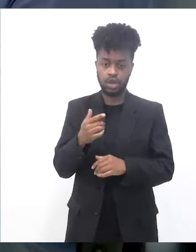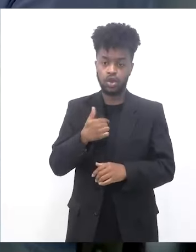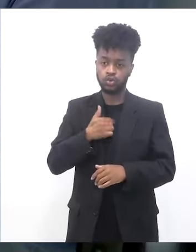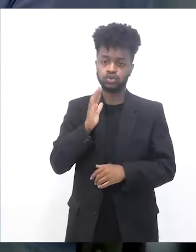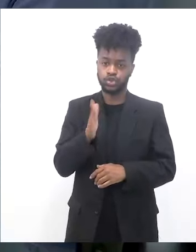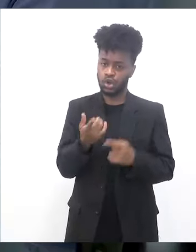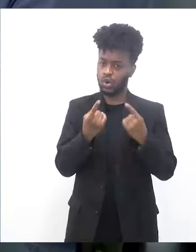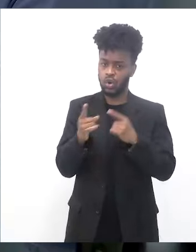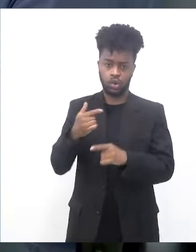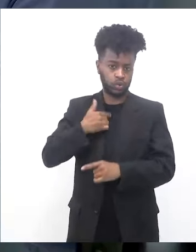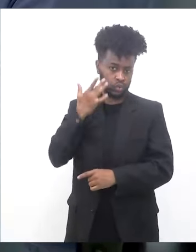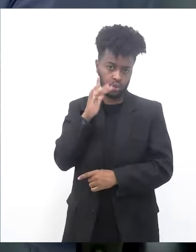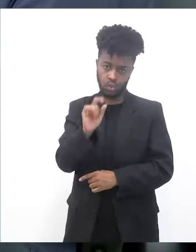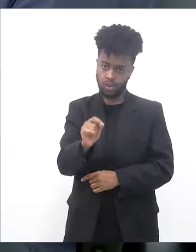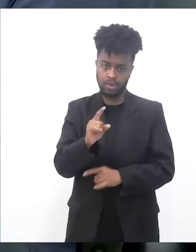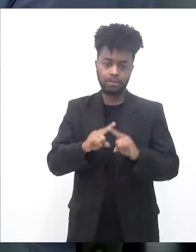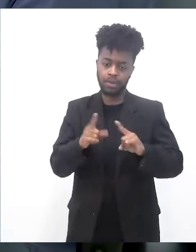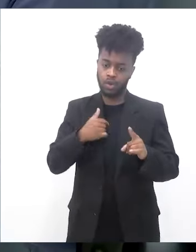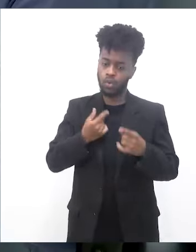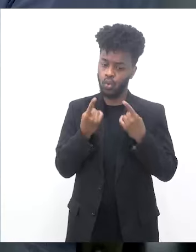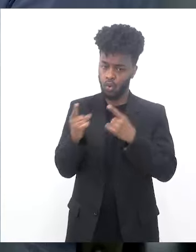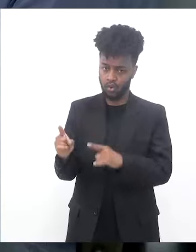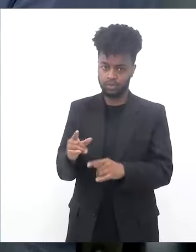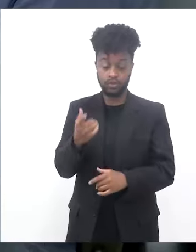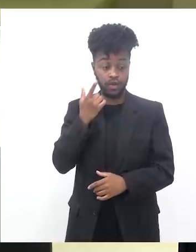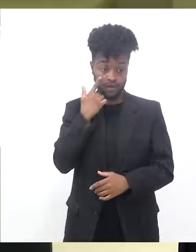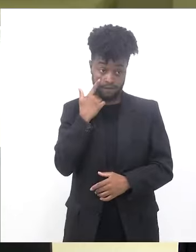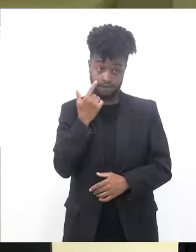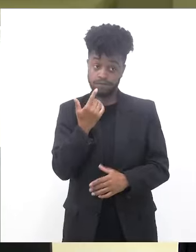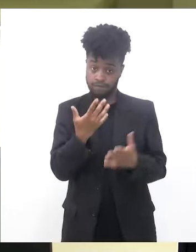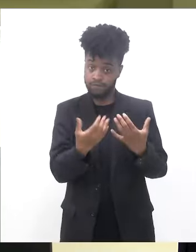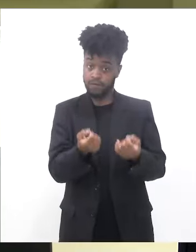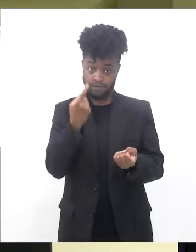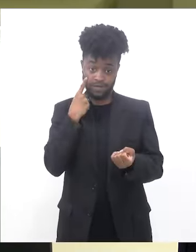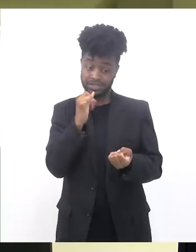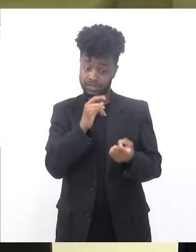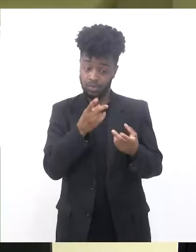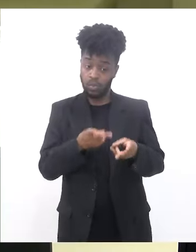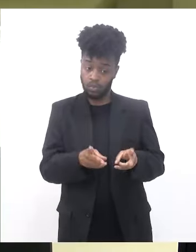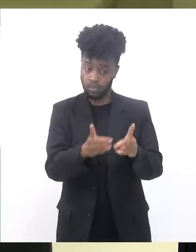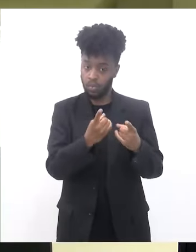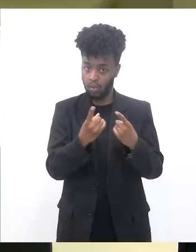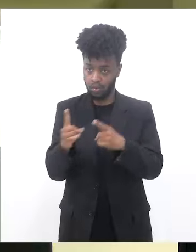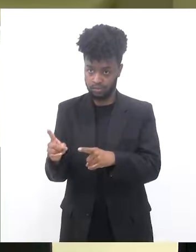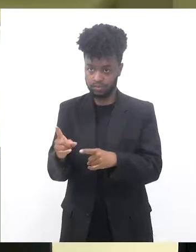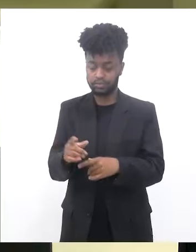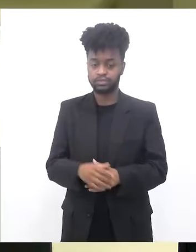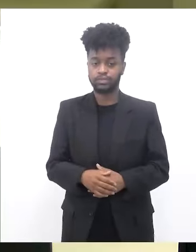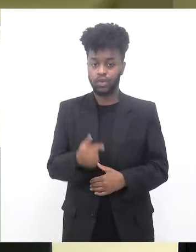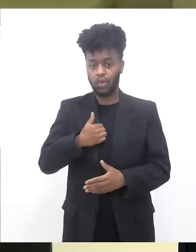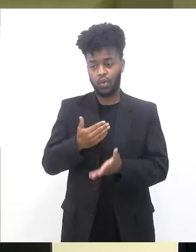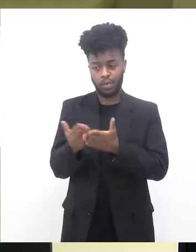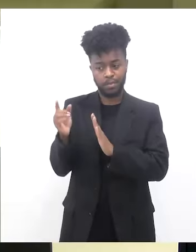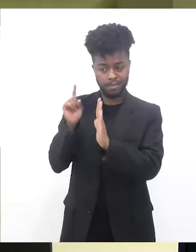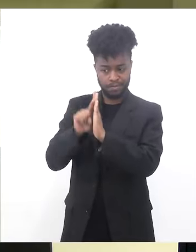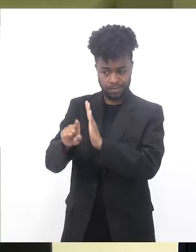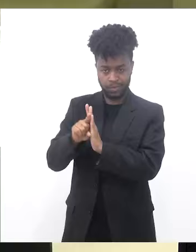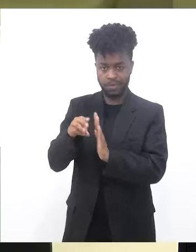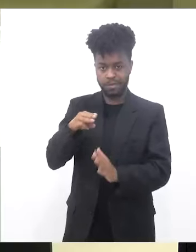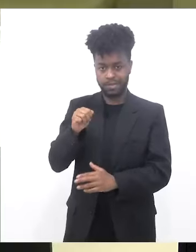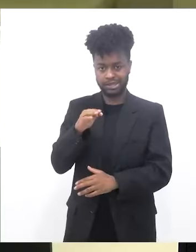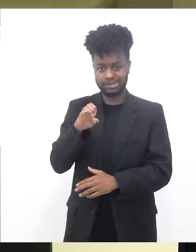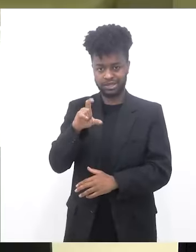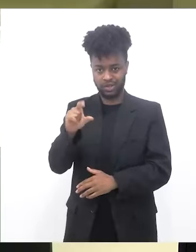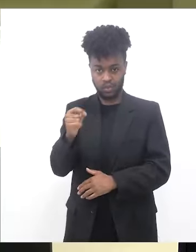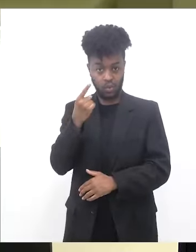já não sei nem o que já estou contra. Bom, então vamos ver se você vai ser contra mesmo. Então, tá bom. Então eu vou começar por você mesmo,